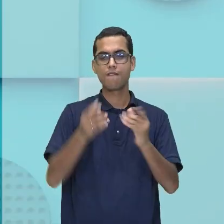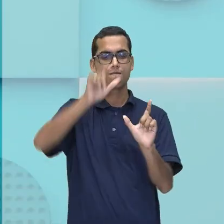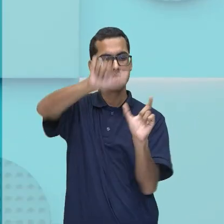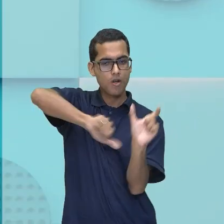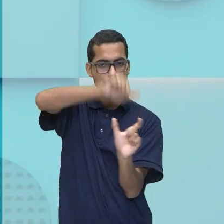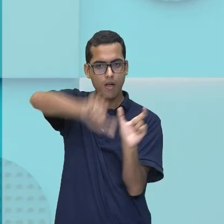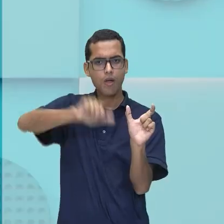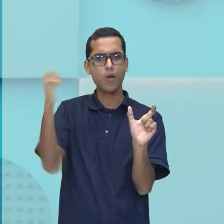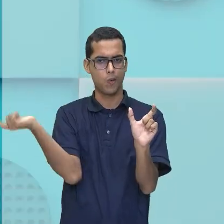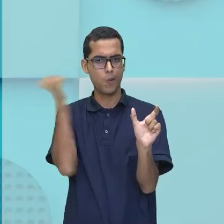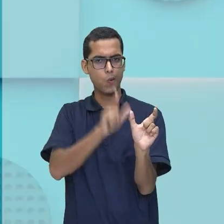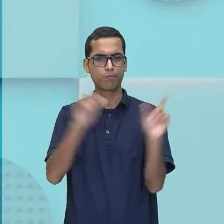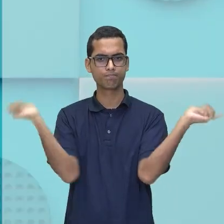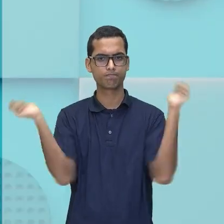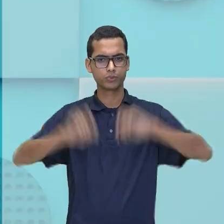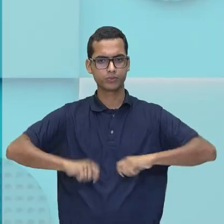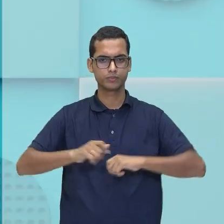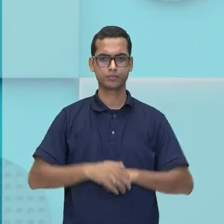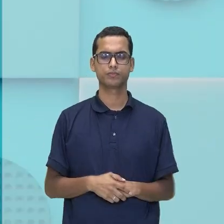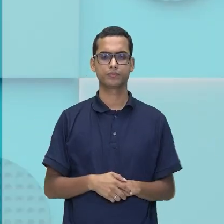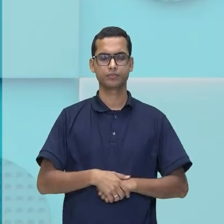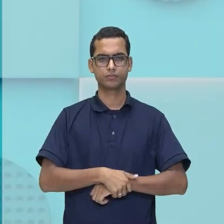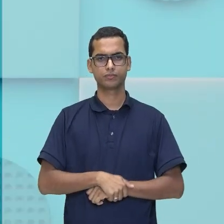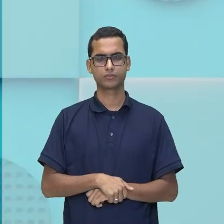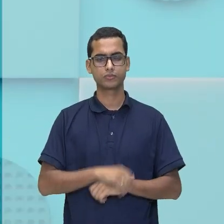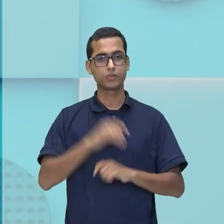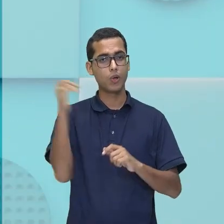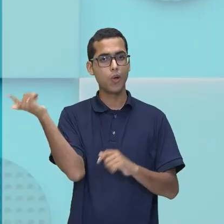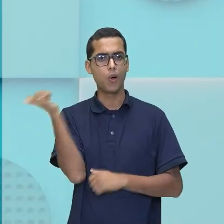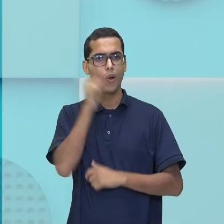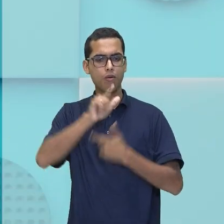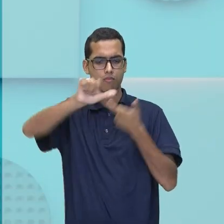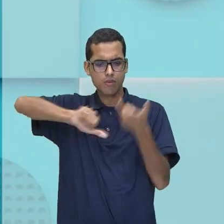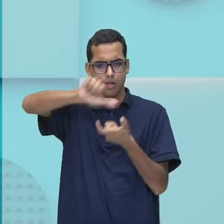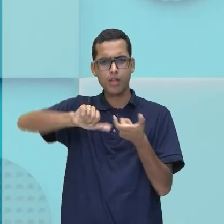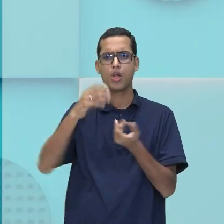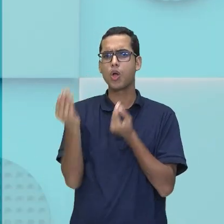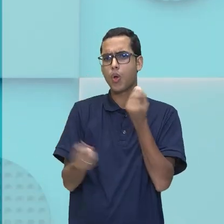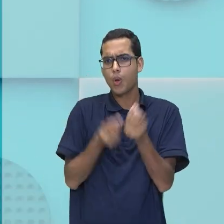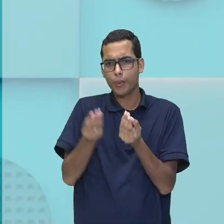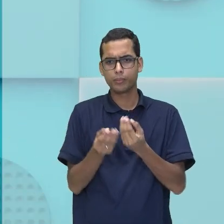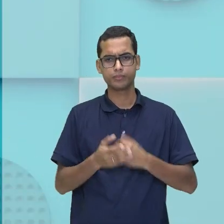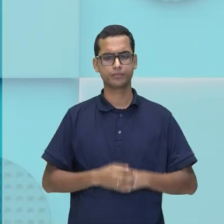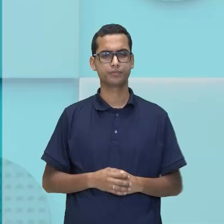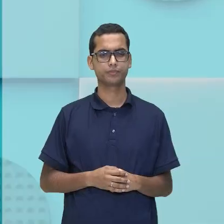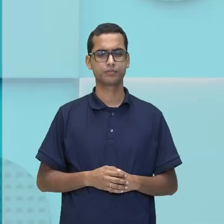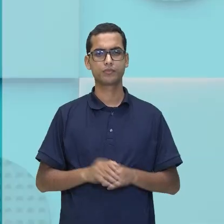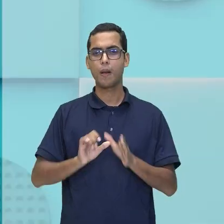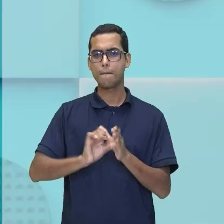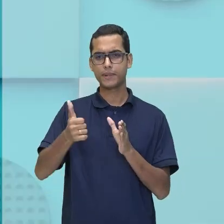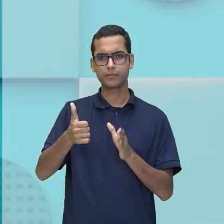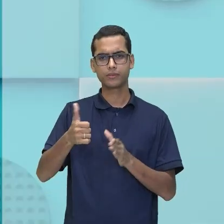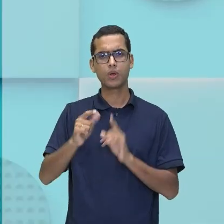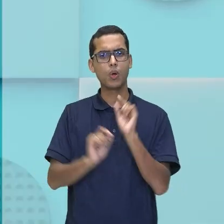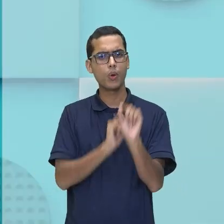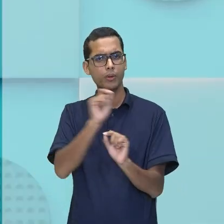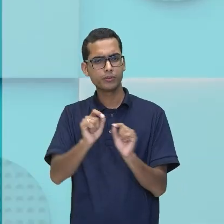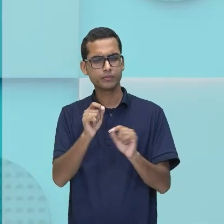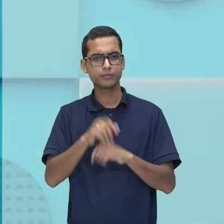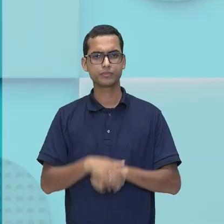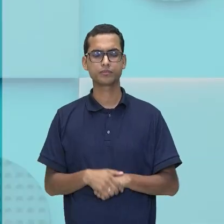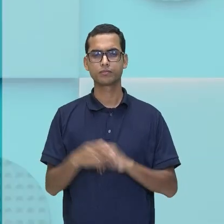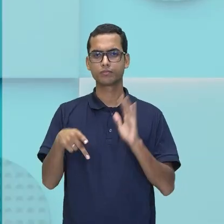flexionar. E nós vimos que ele pode flexionar de algumas formas. A primeira, que é a forma que a gente viu, é a flexão em termos